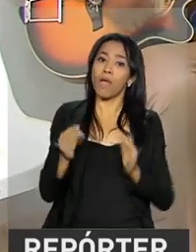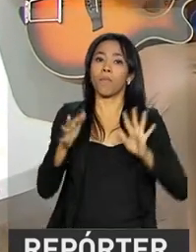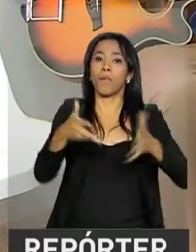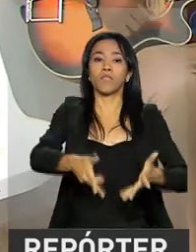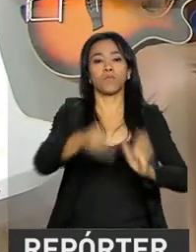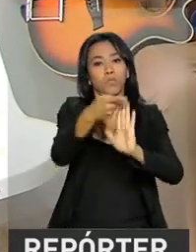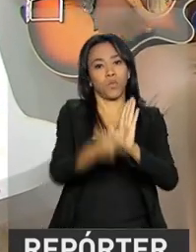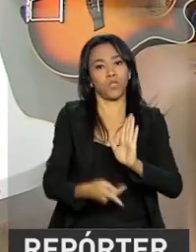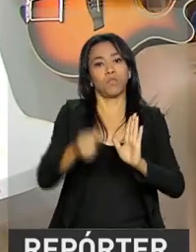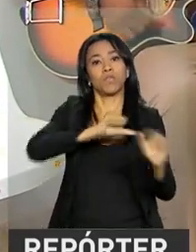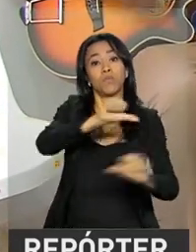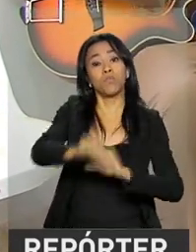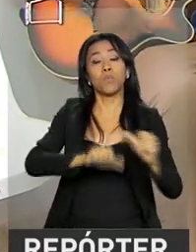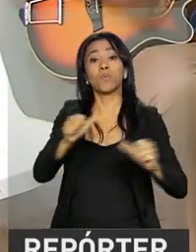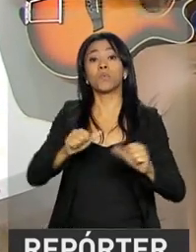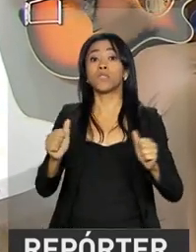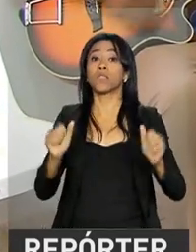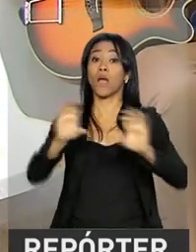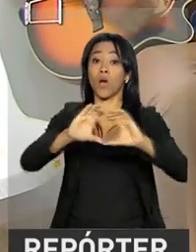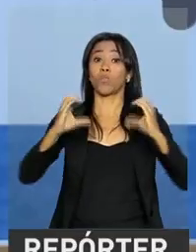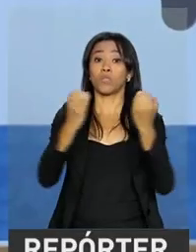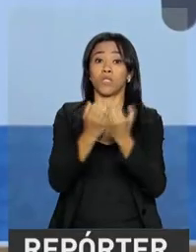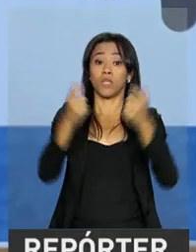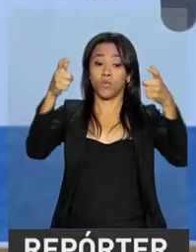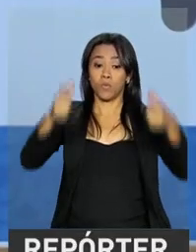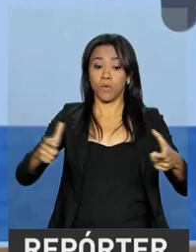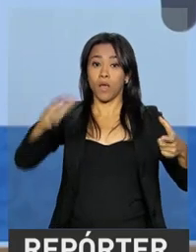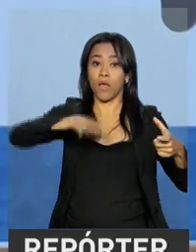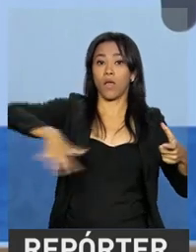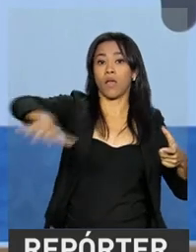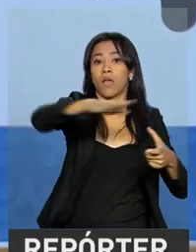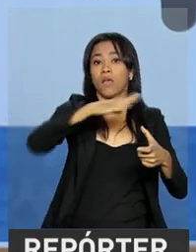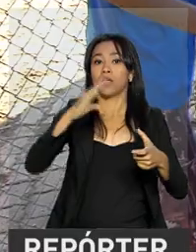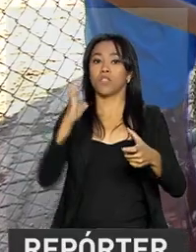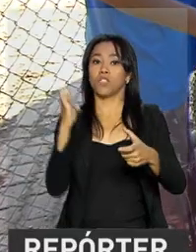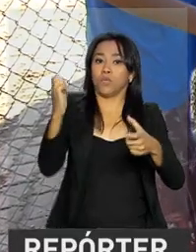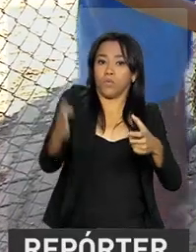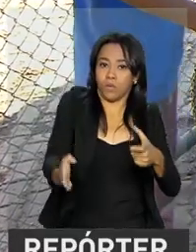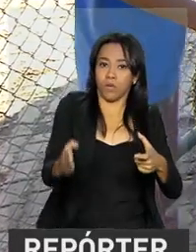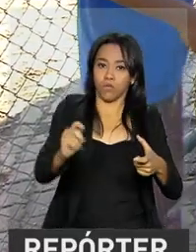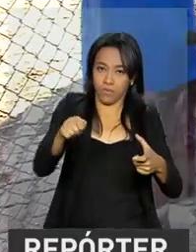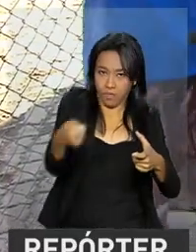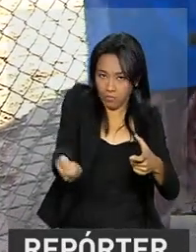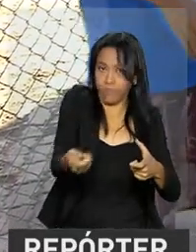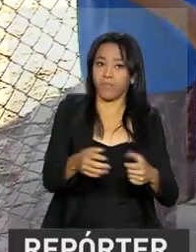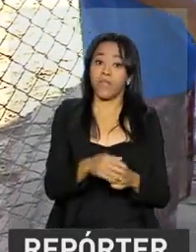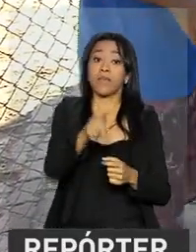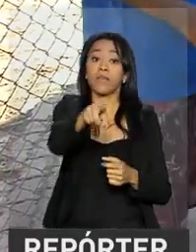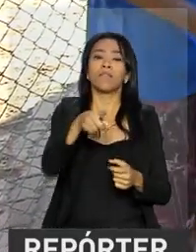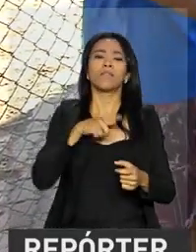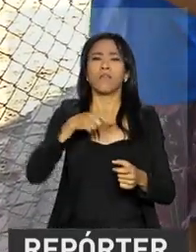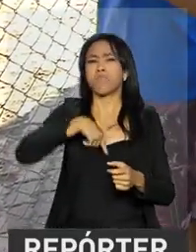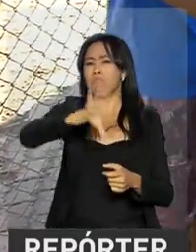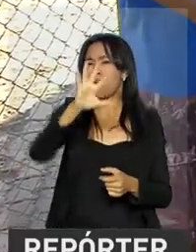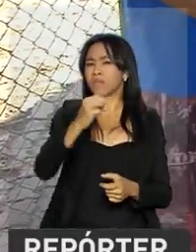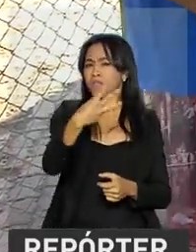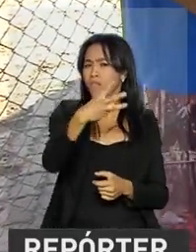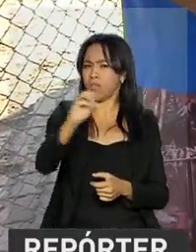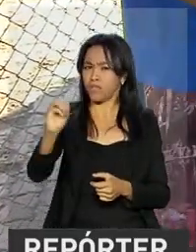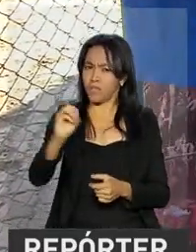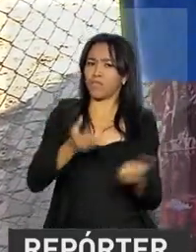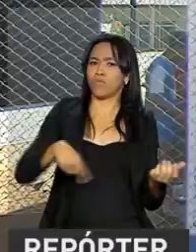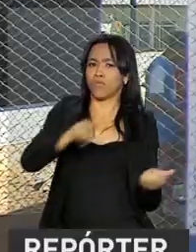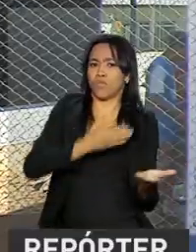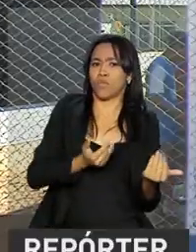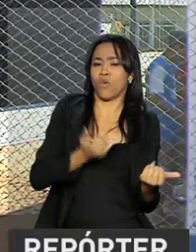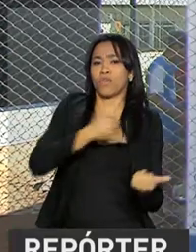a realidade da comunidade carente na estrutural. O Centro da Juventude atende mais de 300 jovens de 15 a